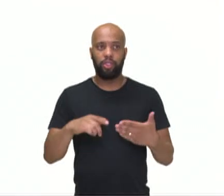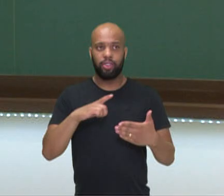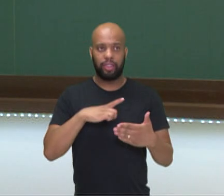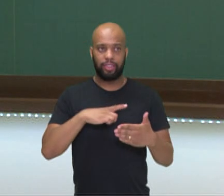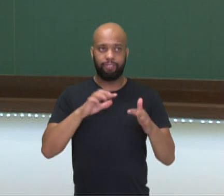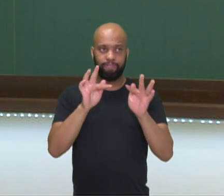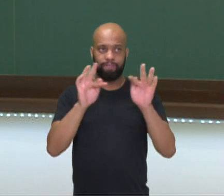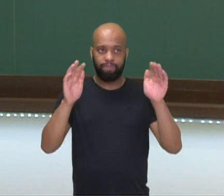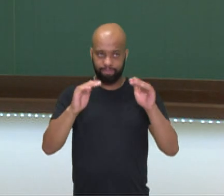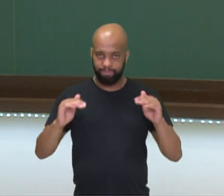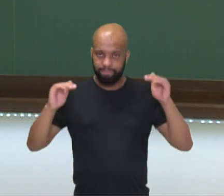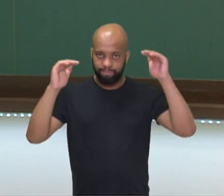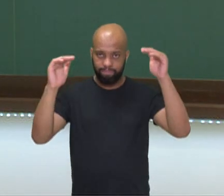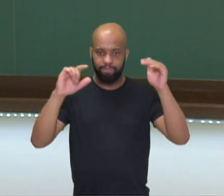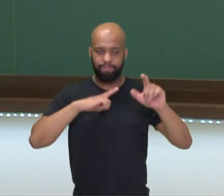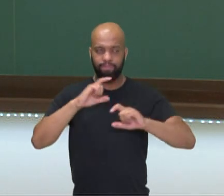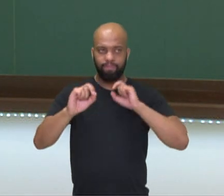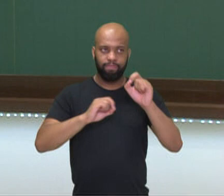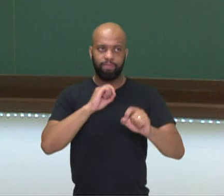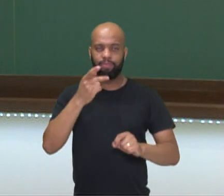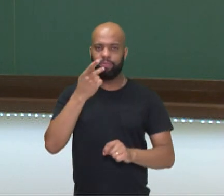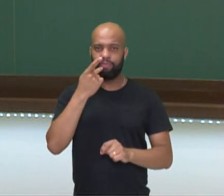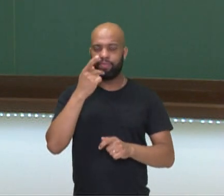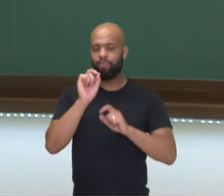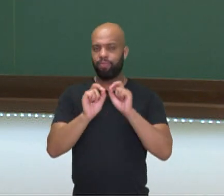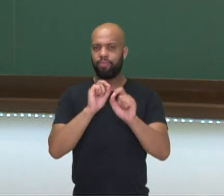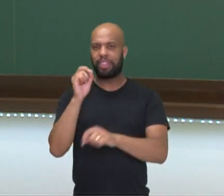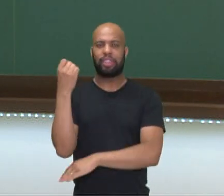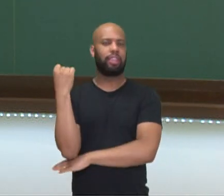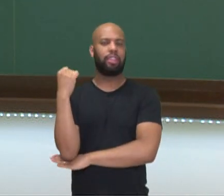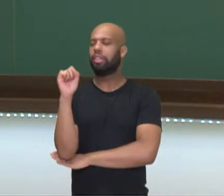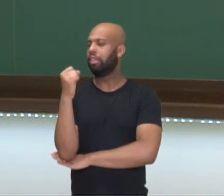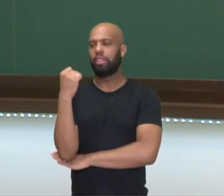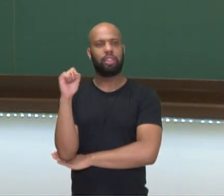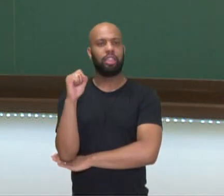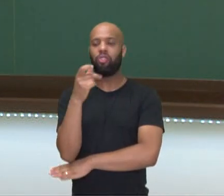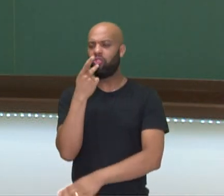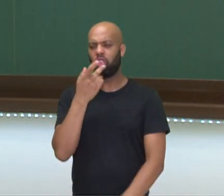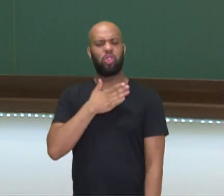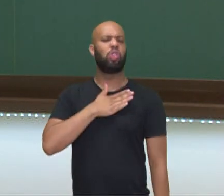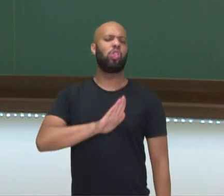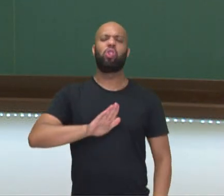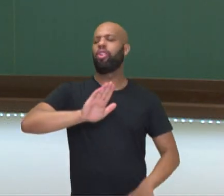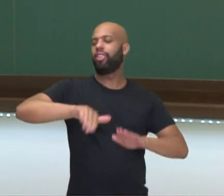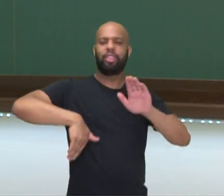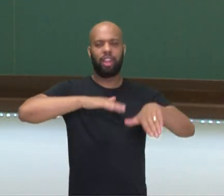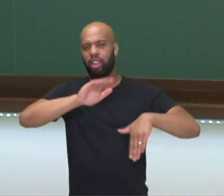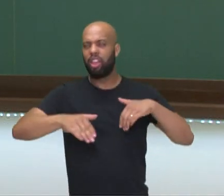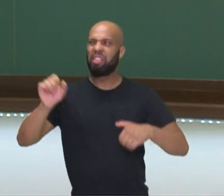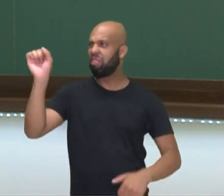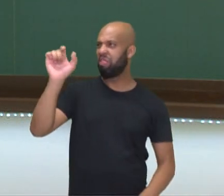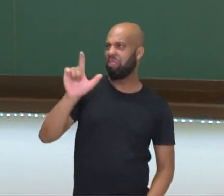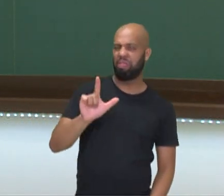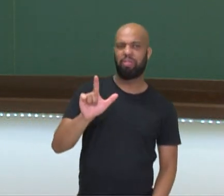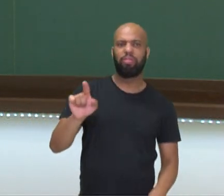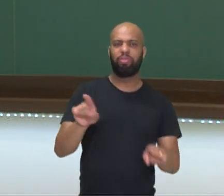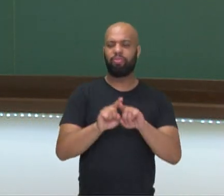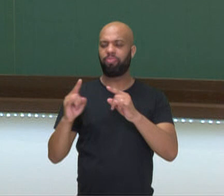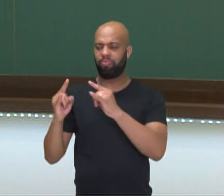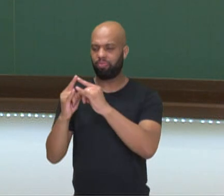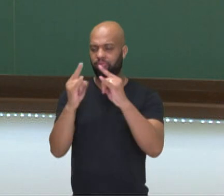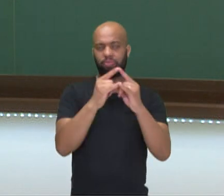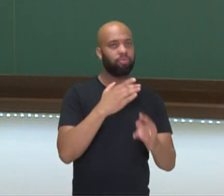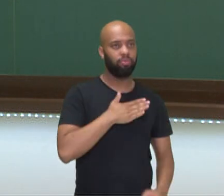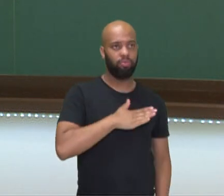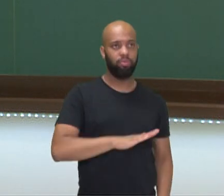acima, nós estamos fazendo uma negativa, dizendo que eles não gostam de nadar, ficar no sol e acampar.